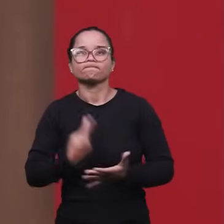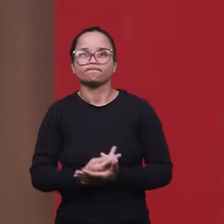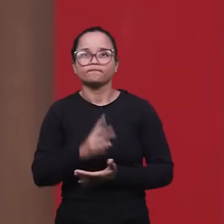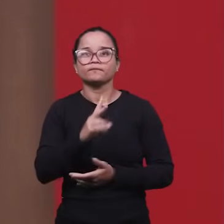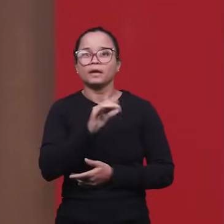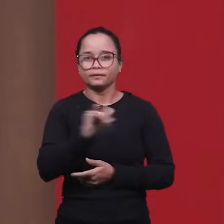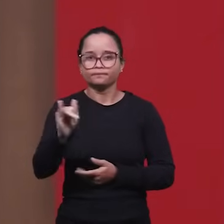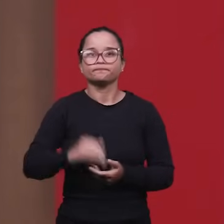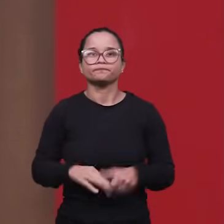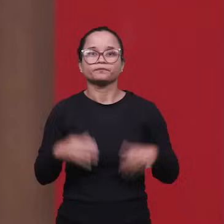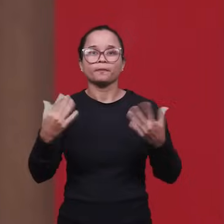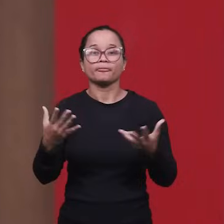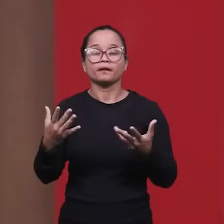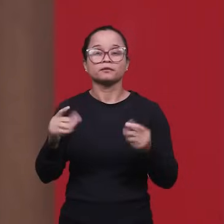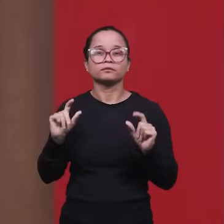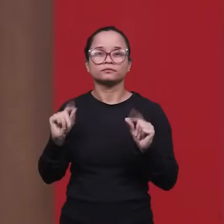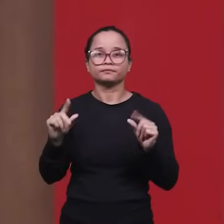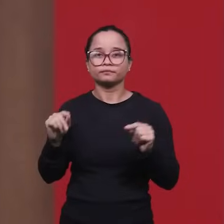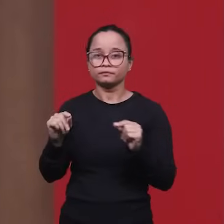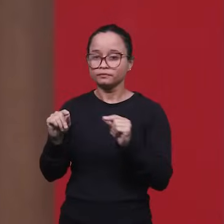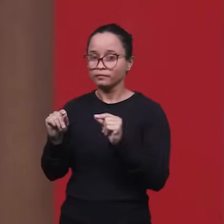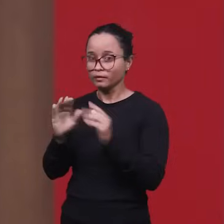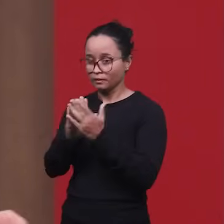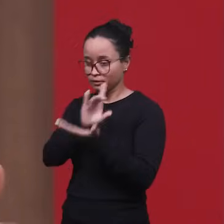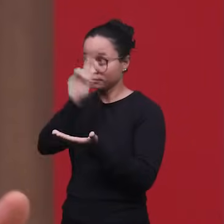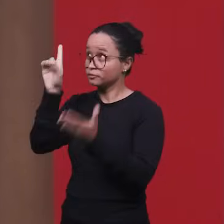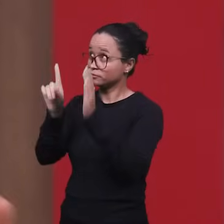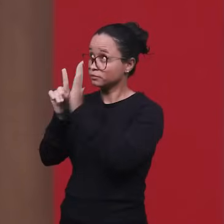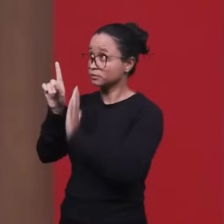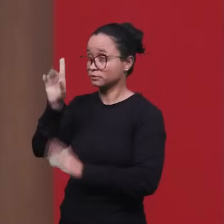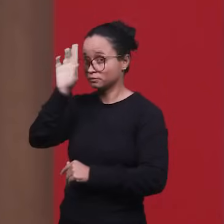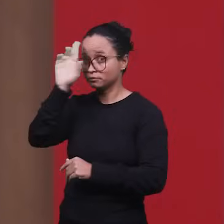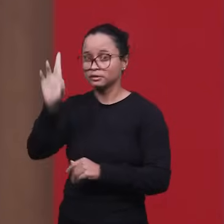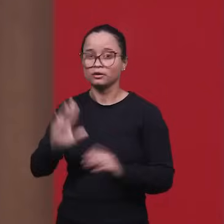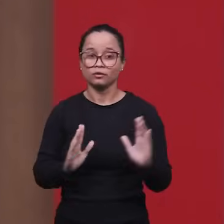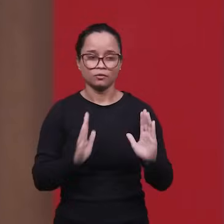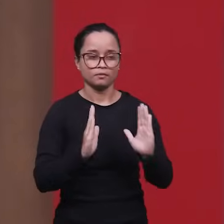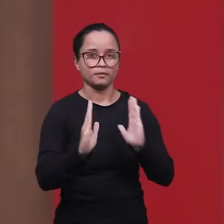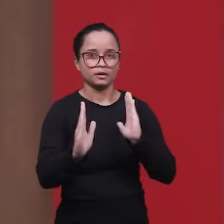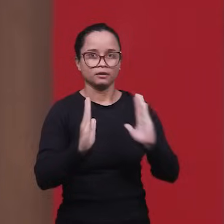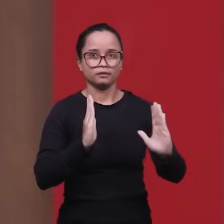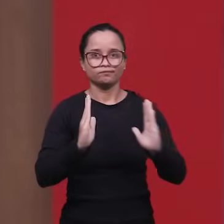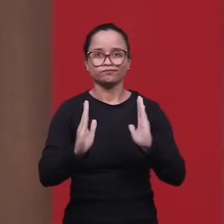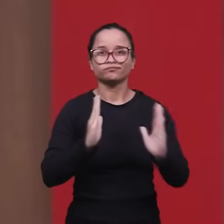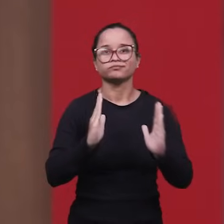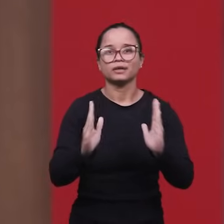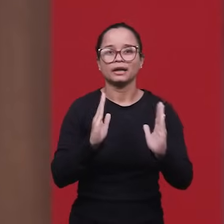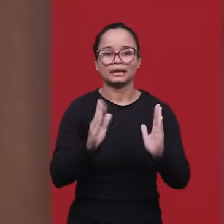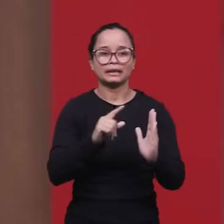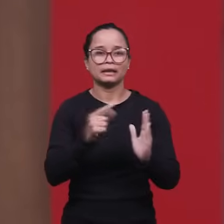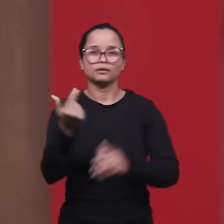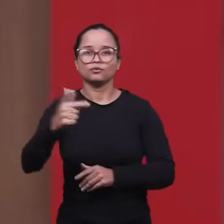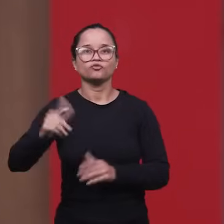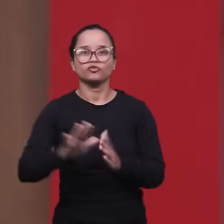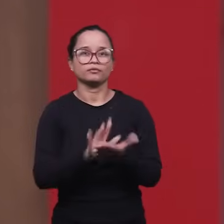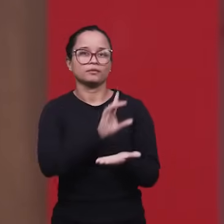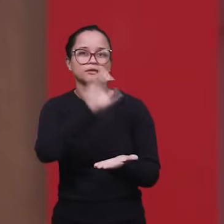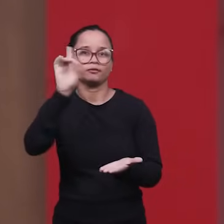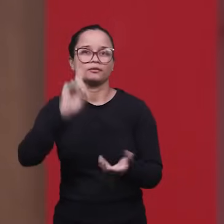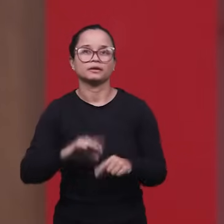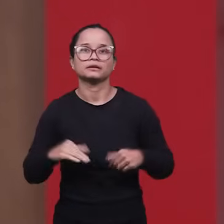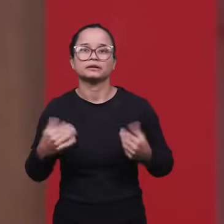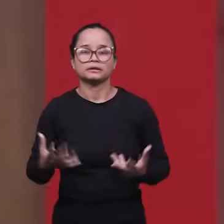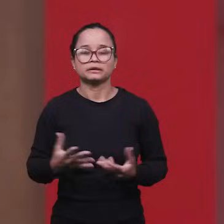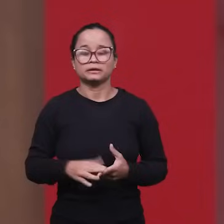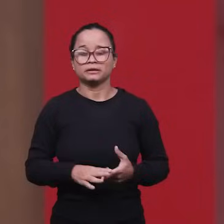Ou seja, a consulta ao Senhor. Então, quer dizer, eles ficaram um tempo sem o recurso da palavra de Deus. E